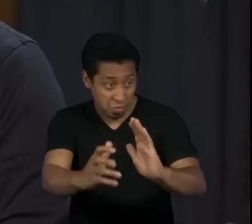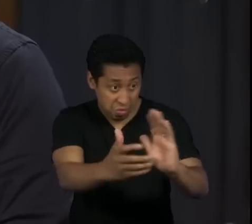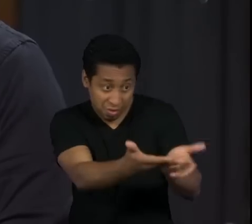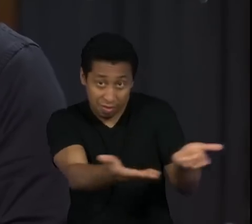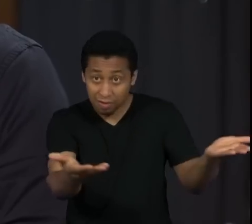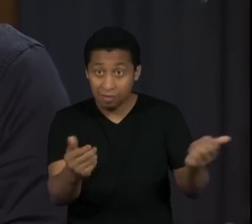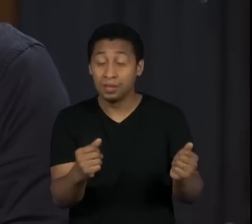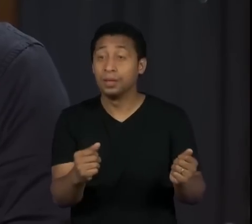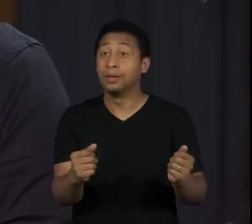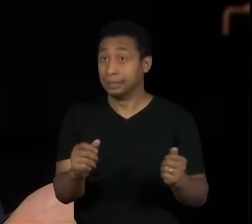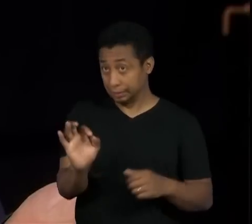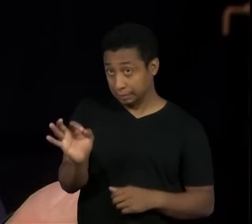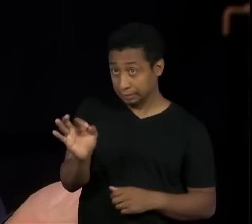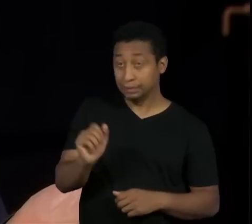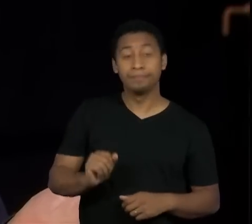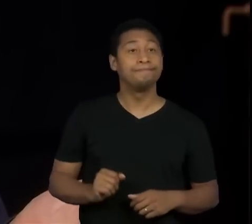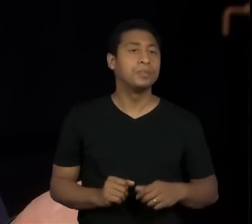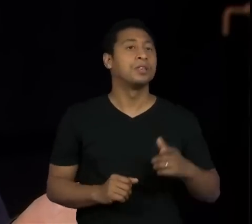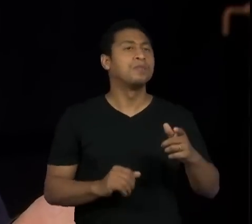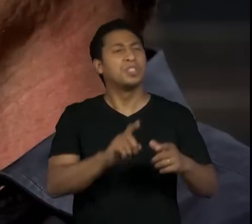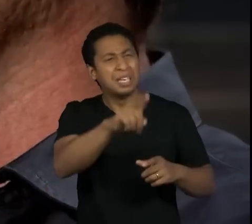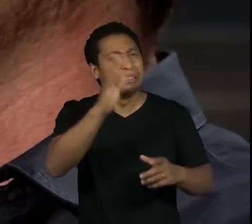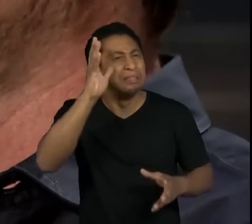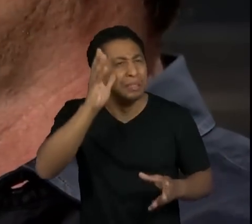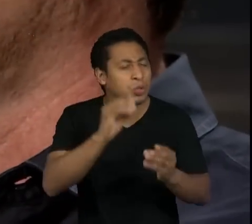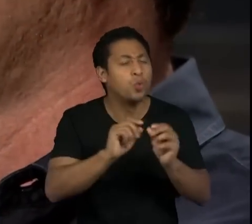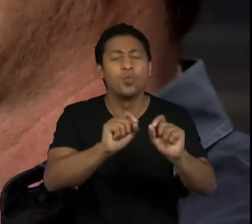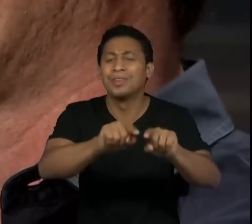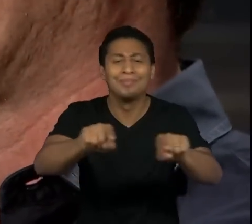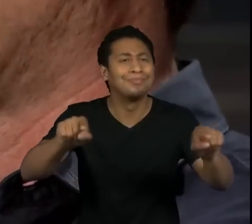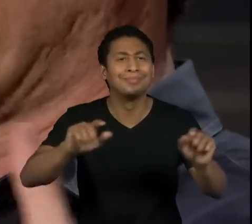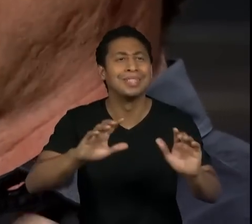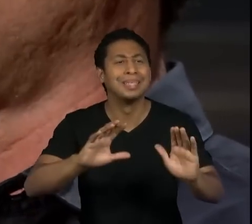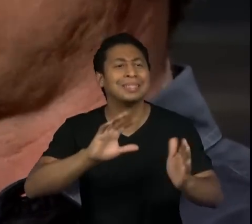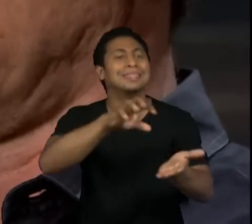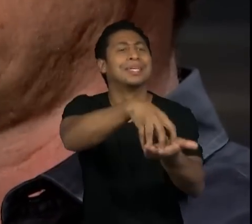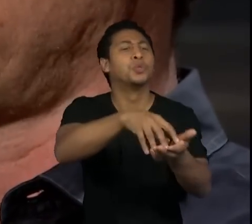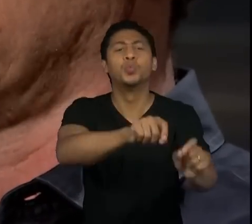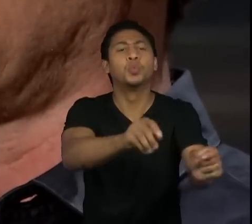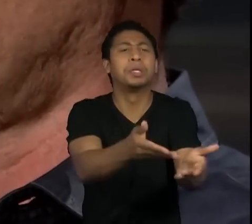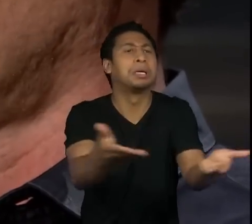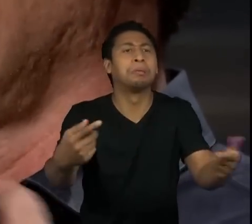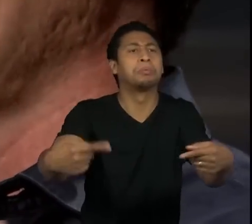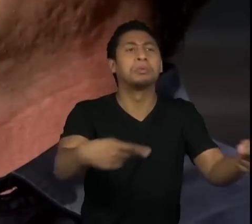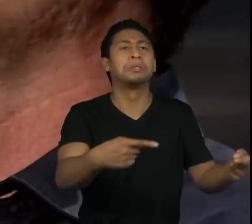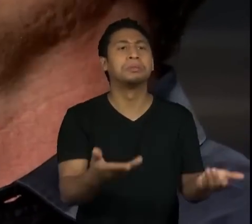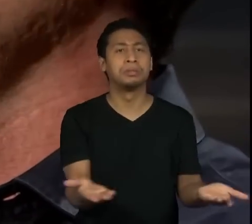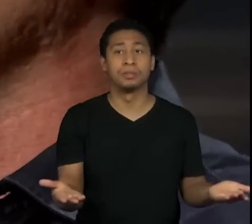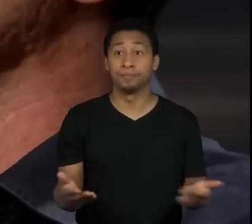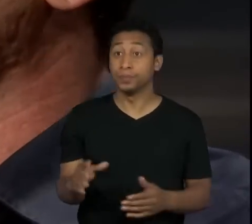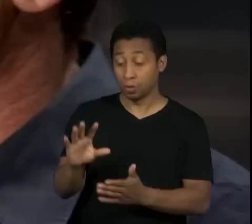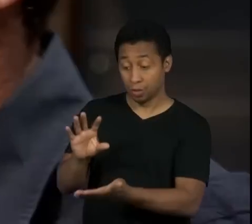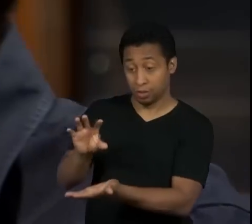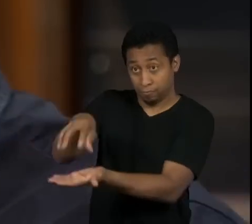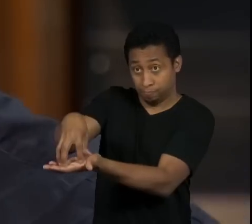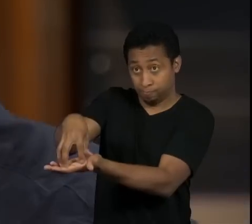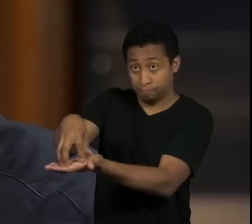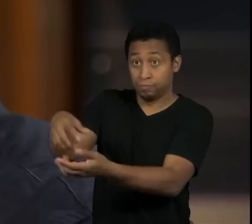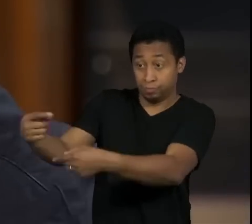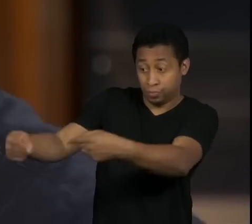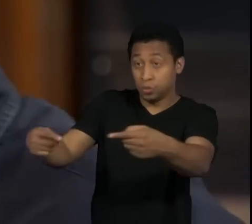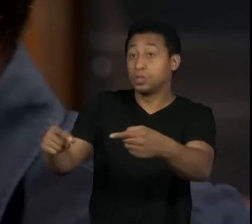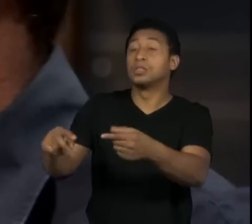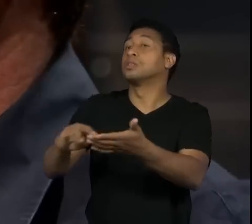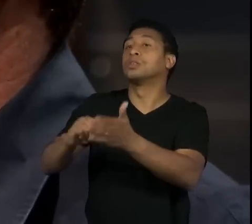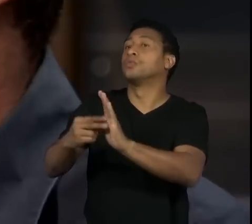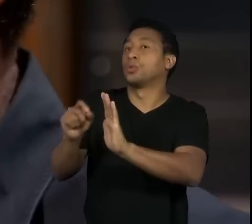né? Você já entendeu quem é o Centrão? O Centrão o que a gente chama de Centrão, é a turma que usa a